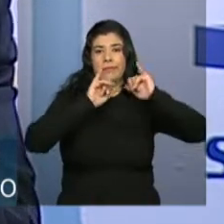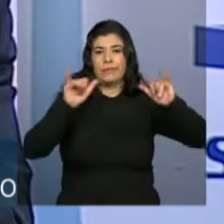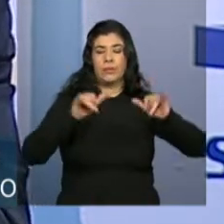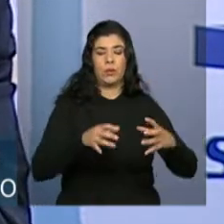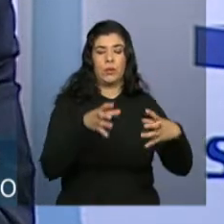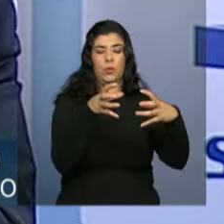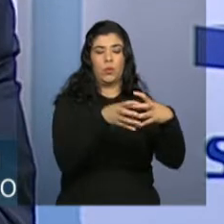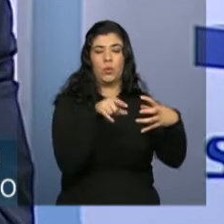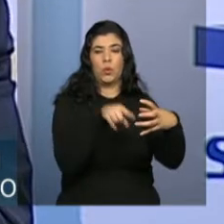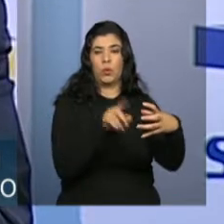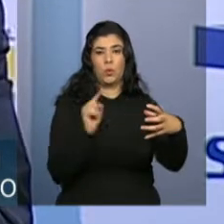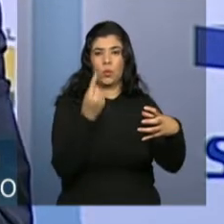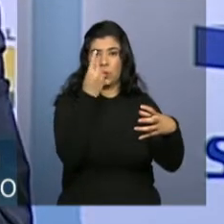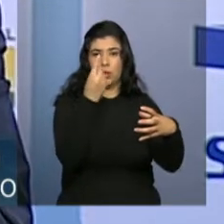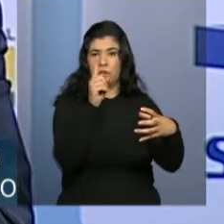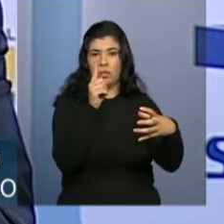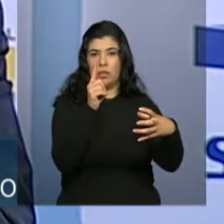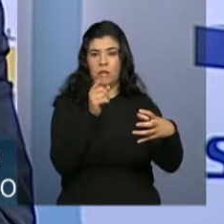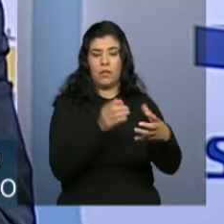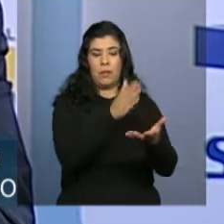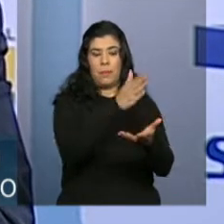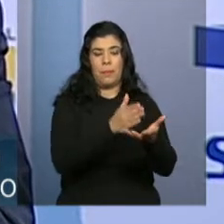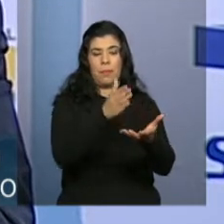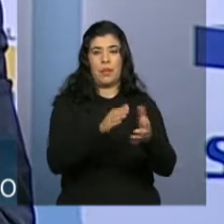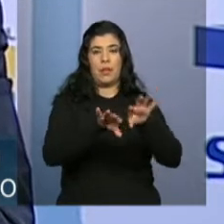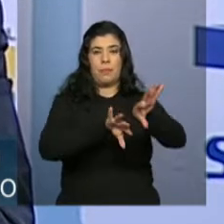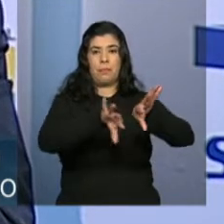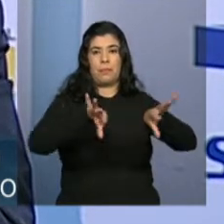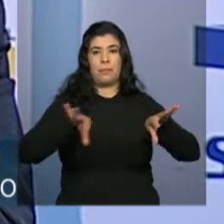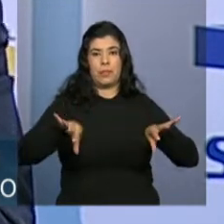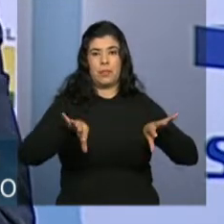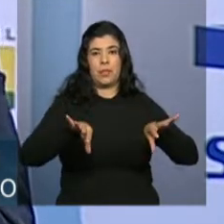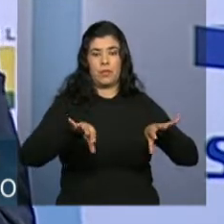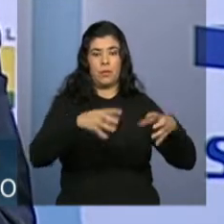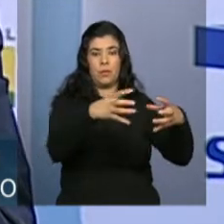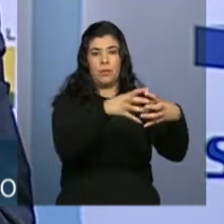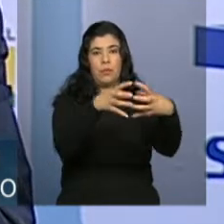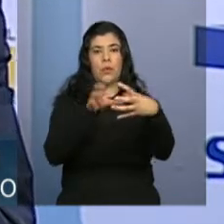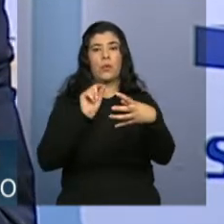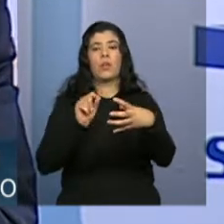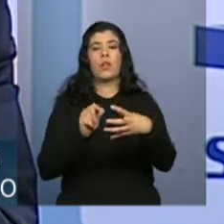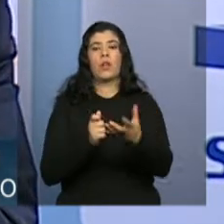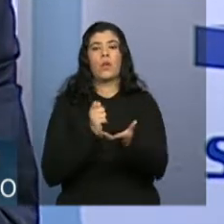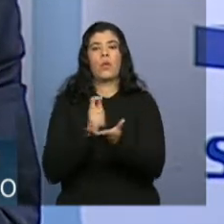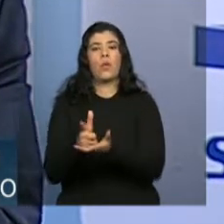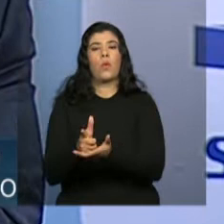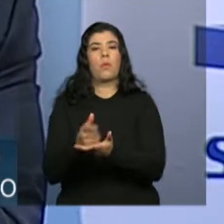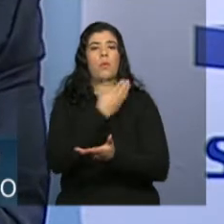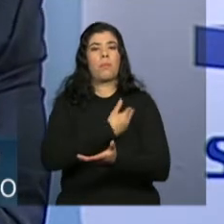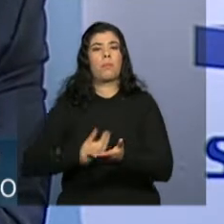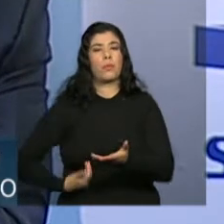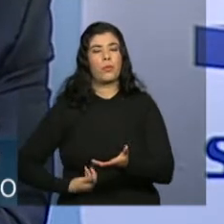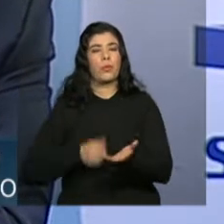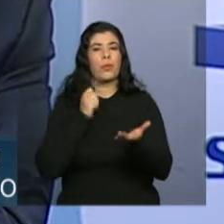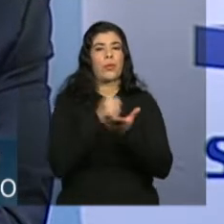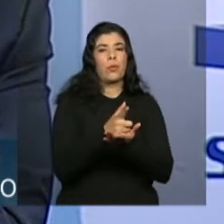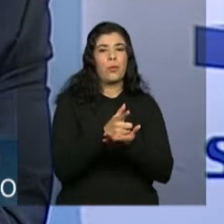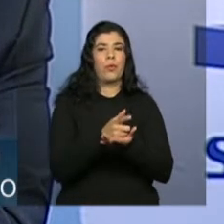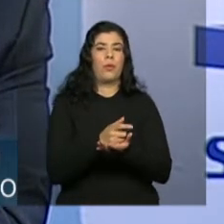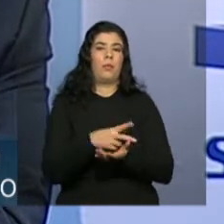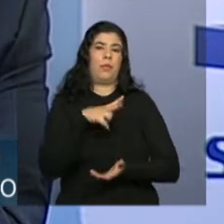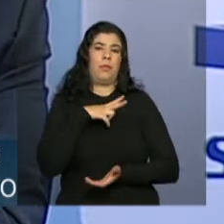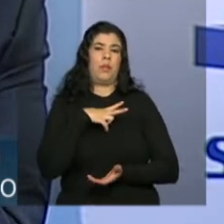no seu conjunto A gente vai ter ele separado a gente vai mostrar isso O que é compra público que conta privada O que é o preço